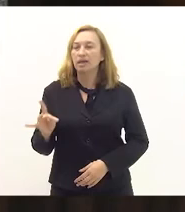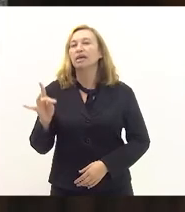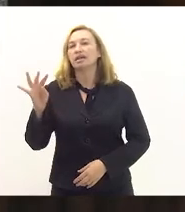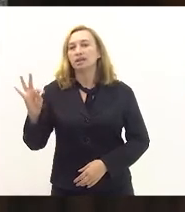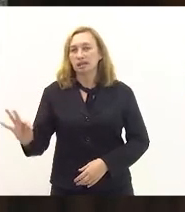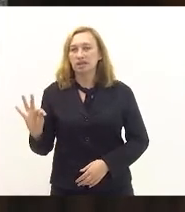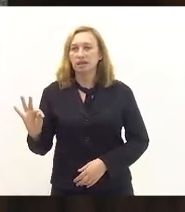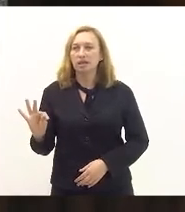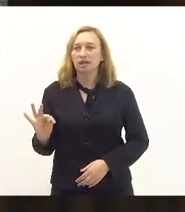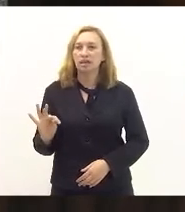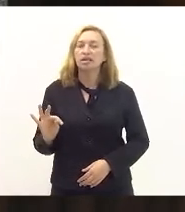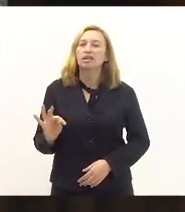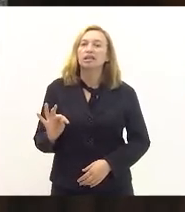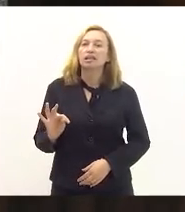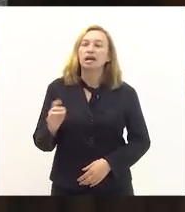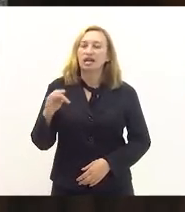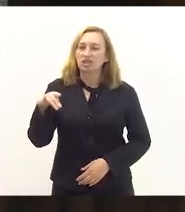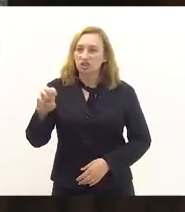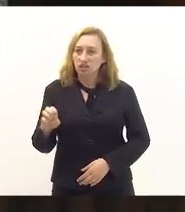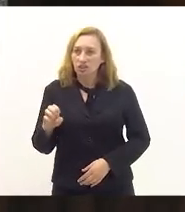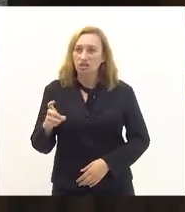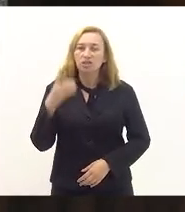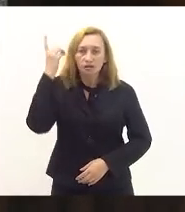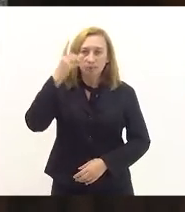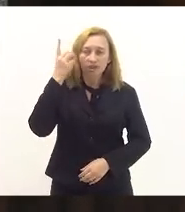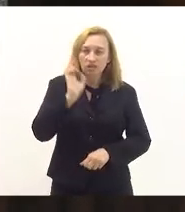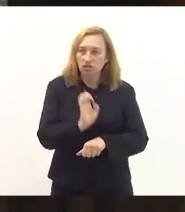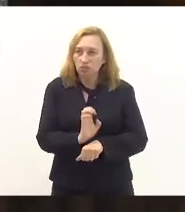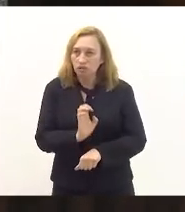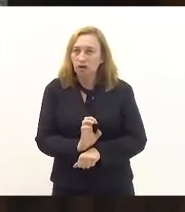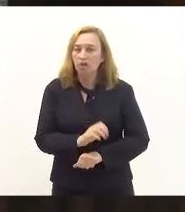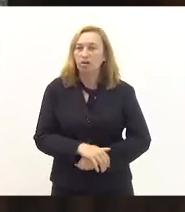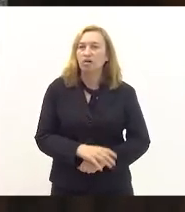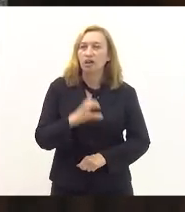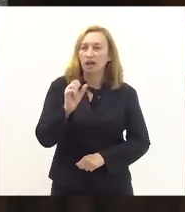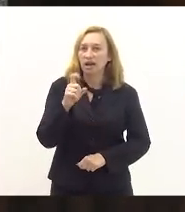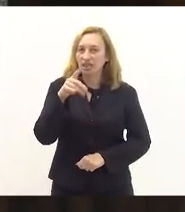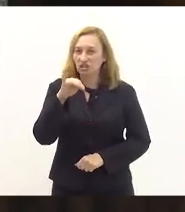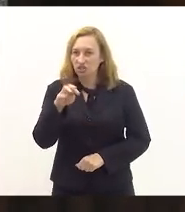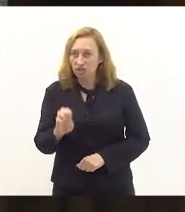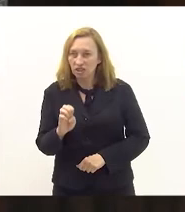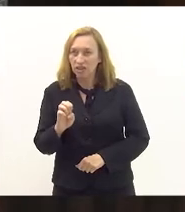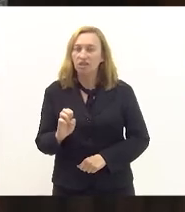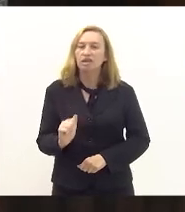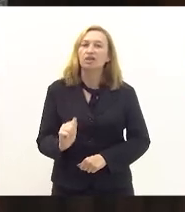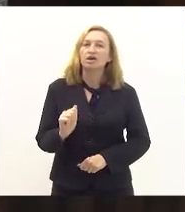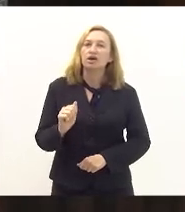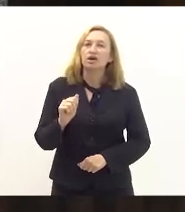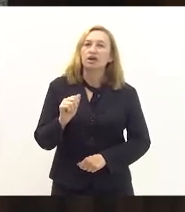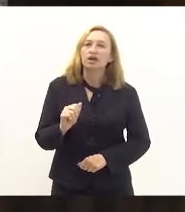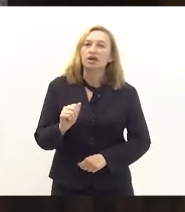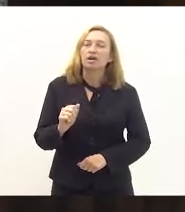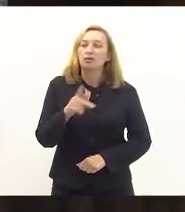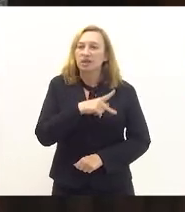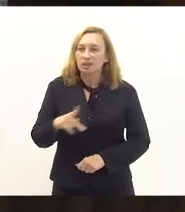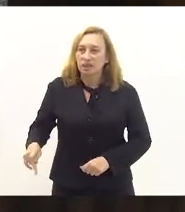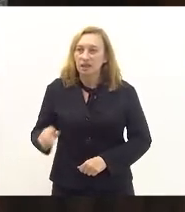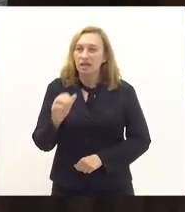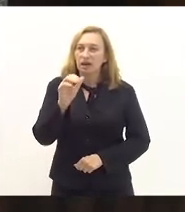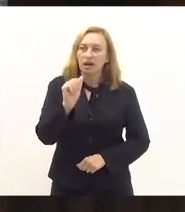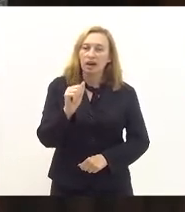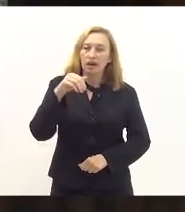182. Alexandre Fará, deputado estadual. Cândida Helena Machado, presidente da MT em Duque